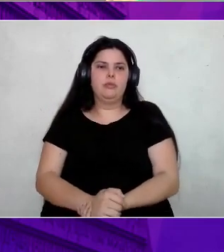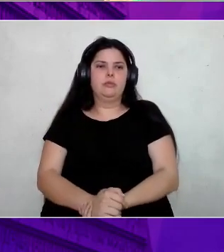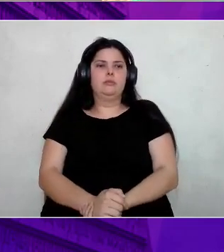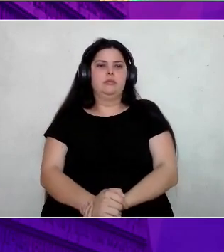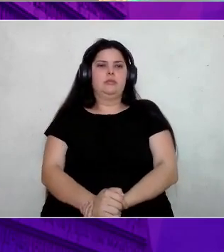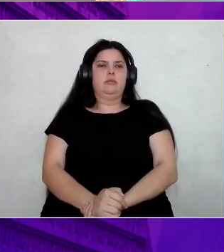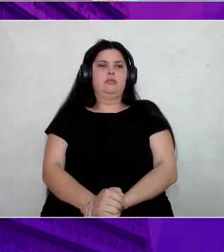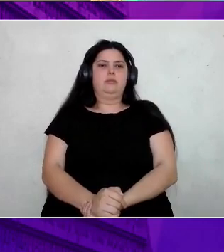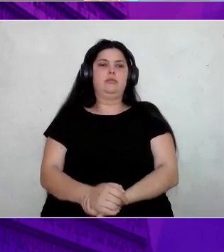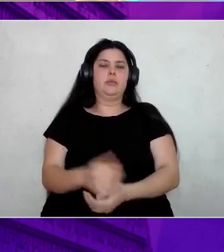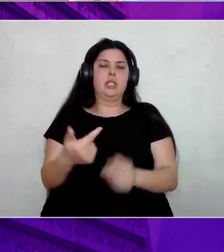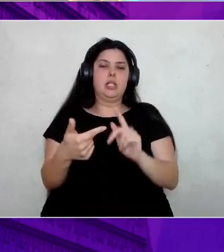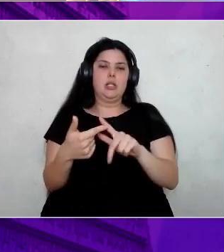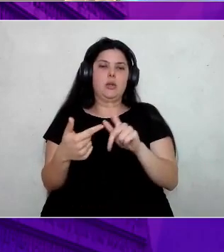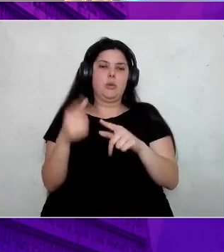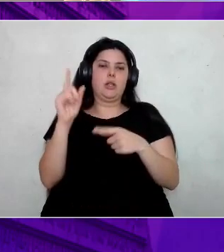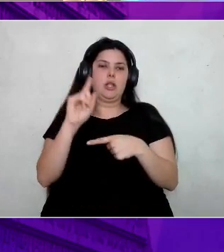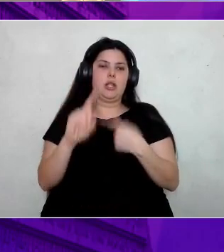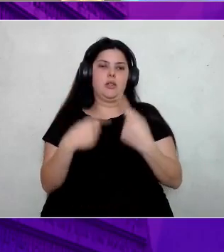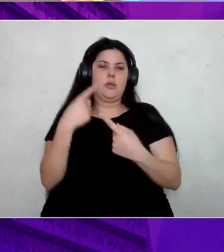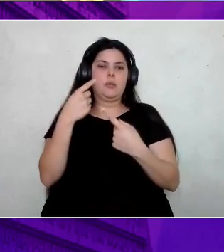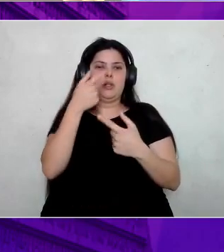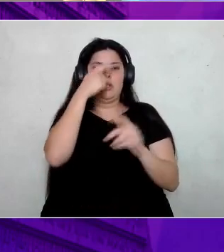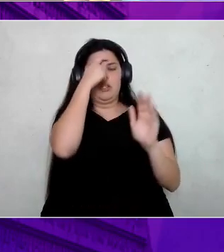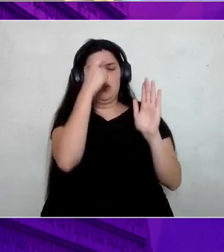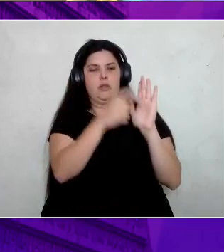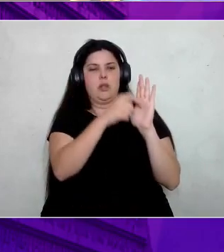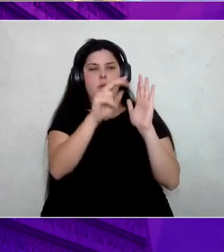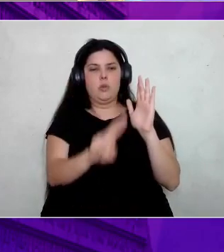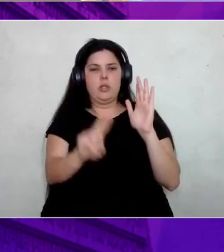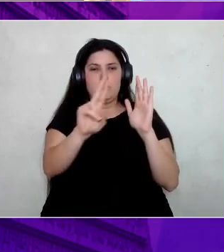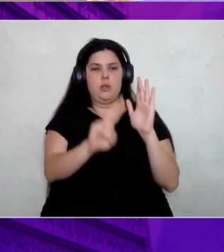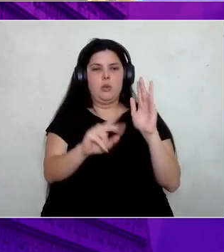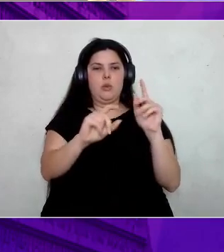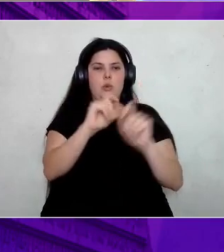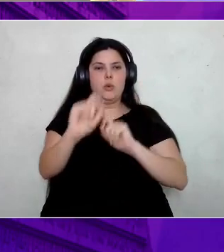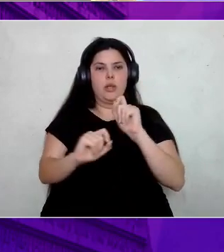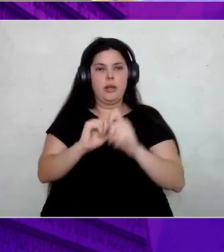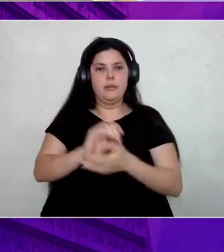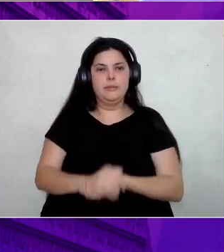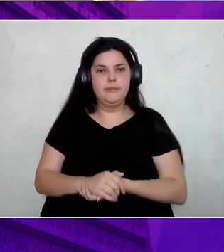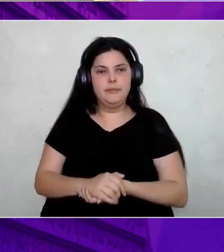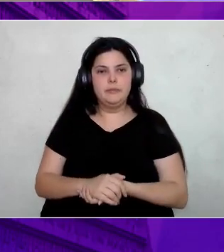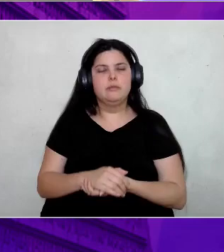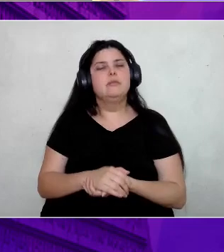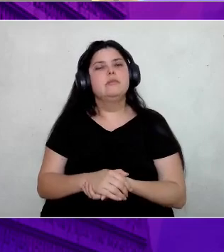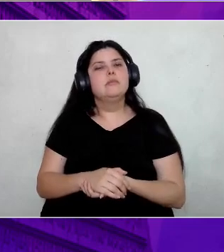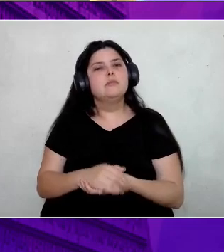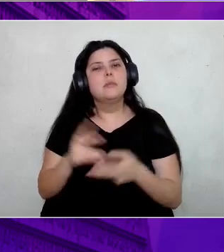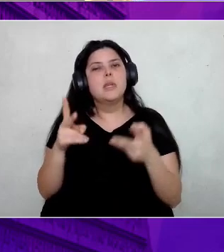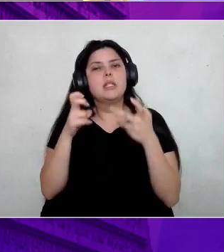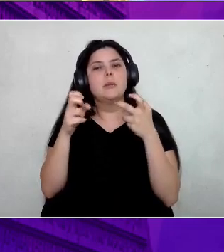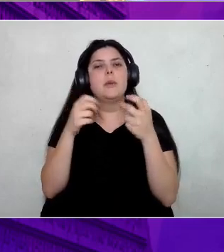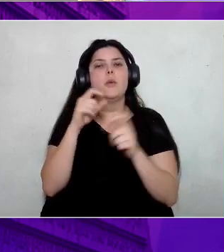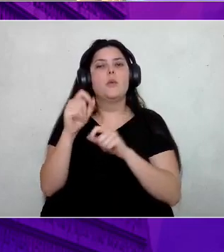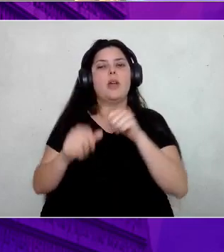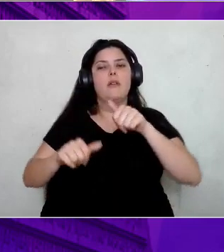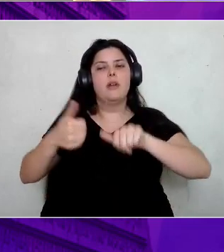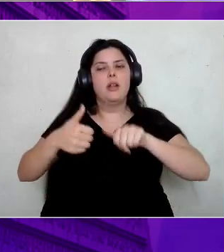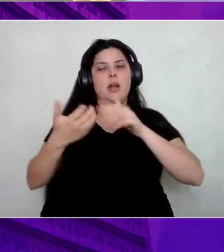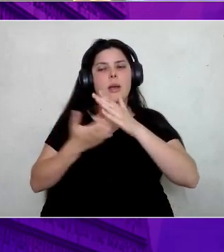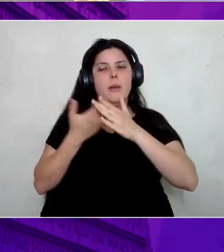de transformação por inteligência artificial, é que a gente começou a trabalhar e olhar a empresa por